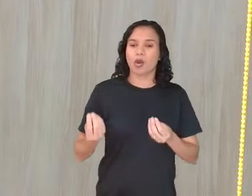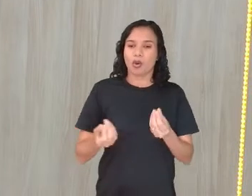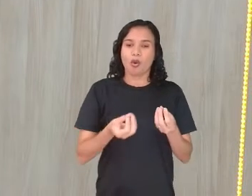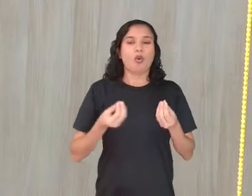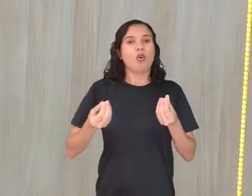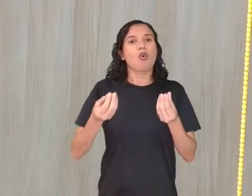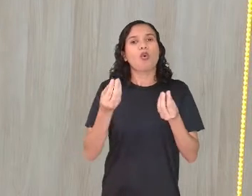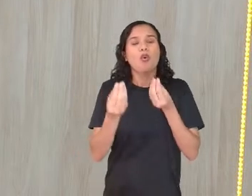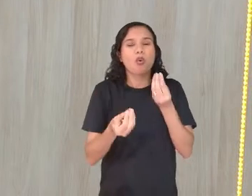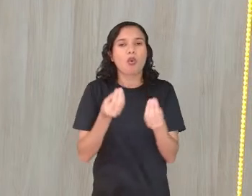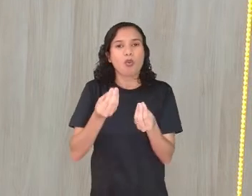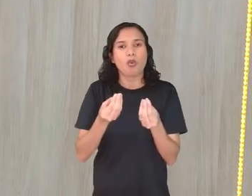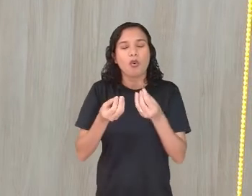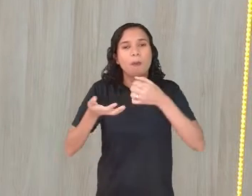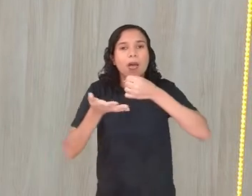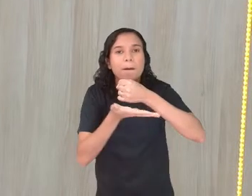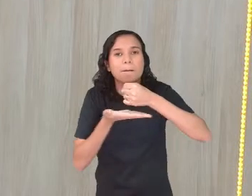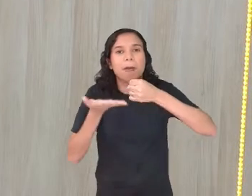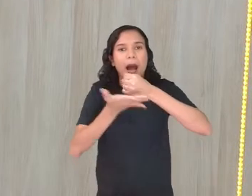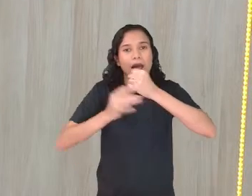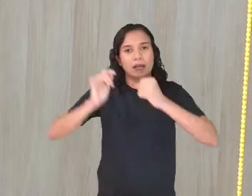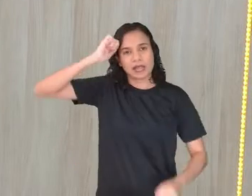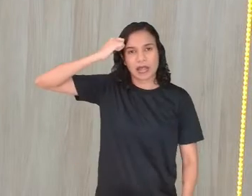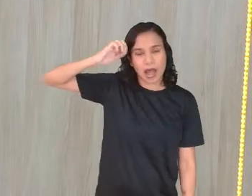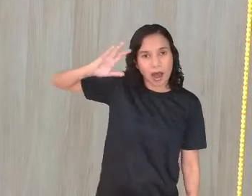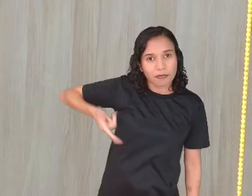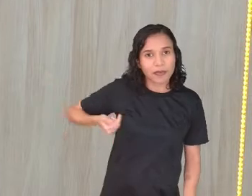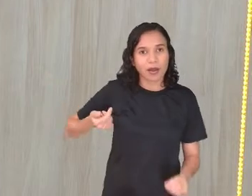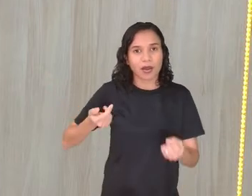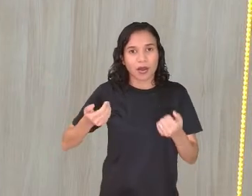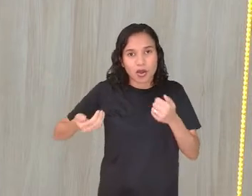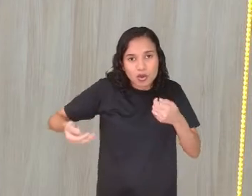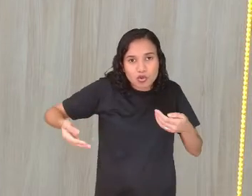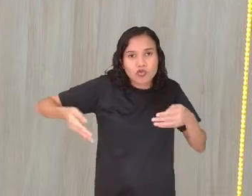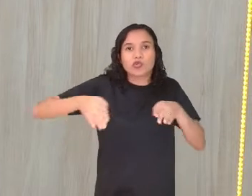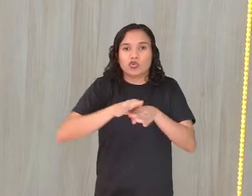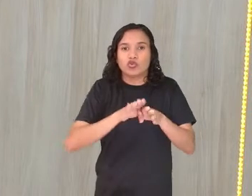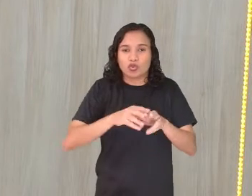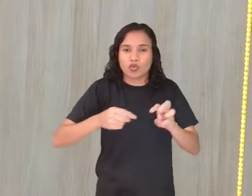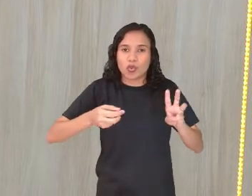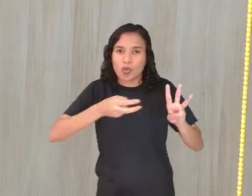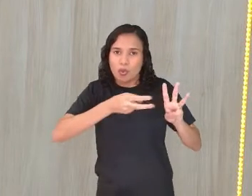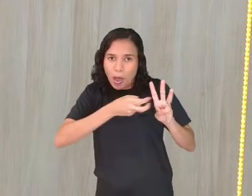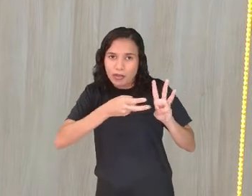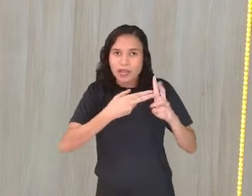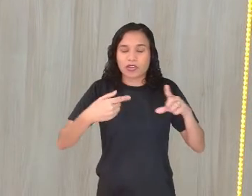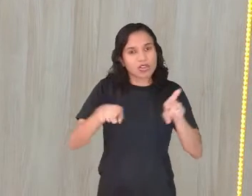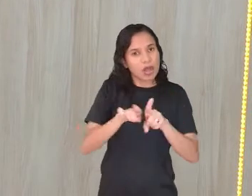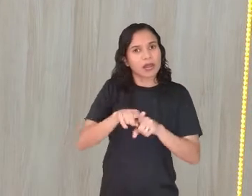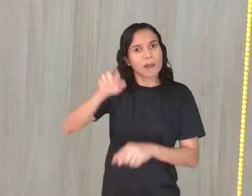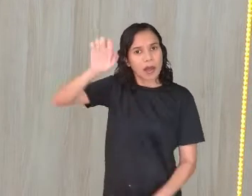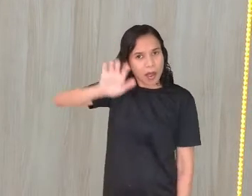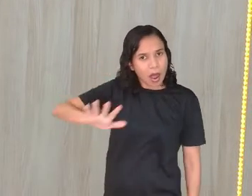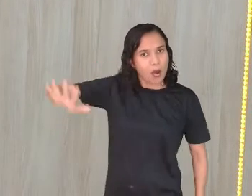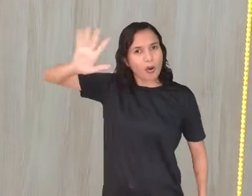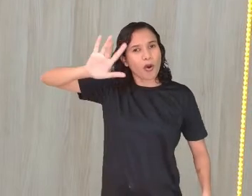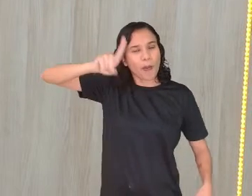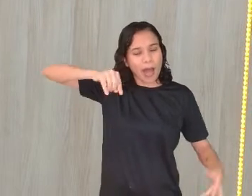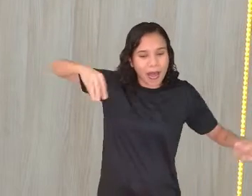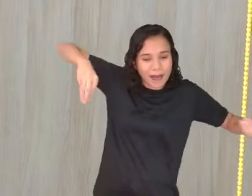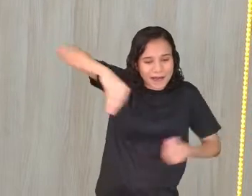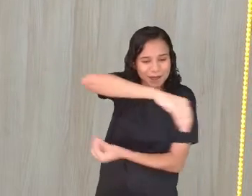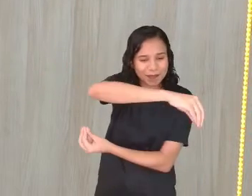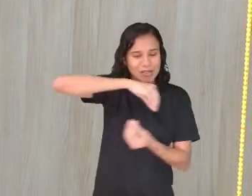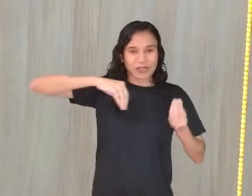essas raízes africanas também, assim como a indígena e assim como a europeia. Então, é essa mistura toda.